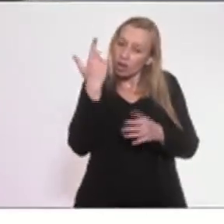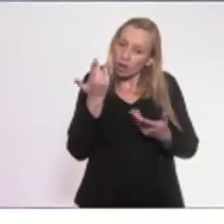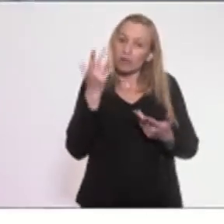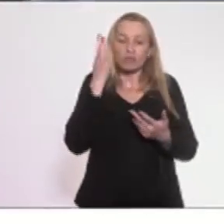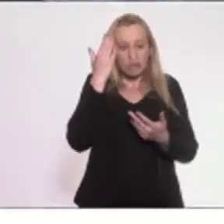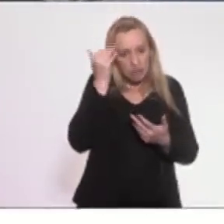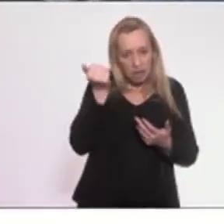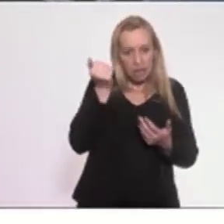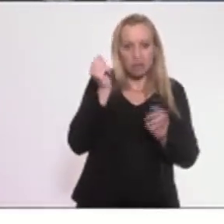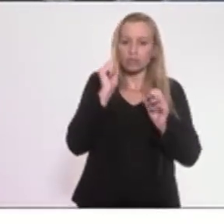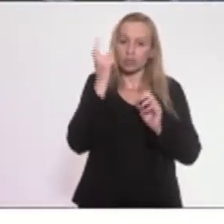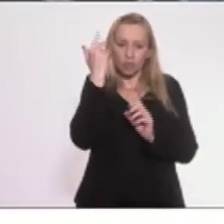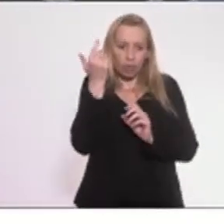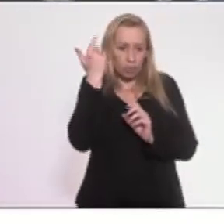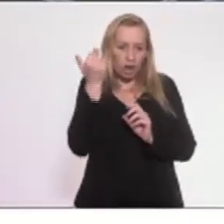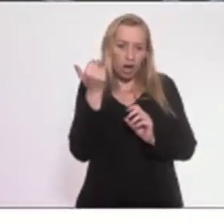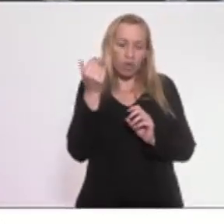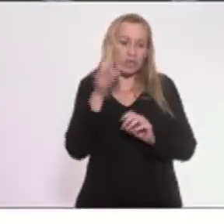as emendas.